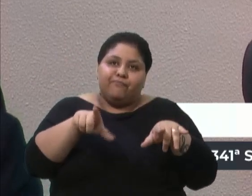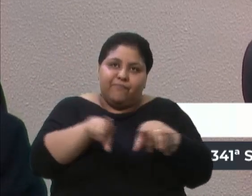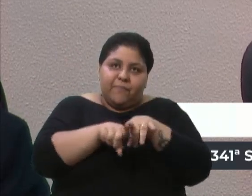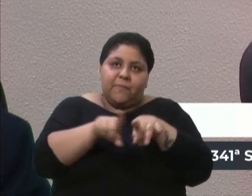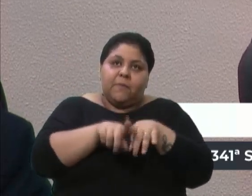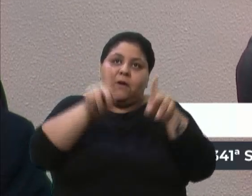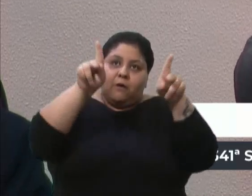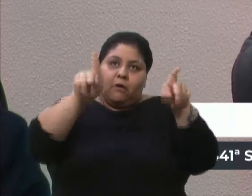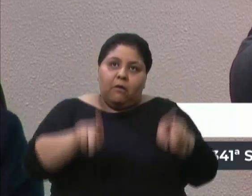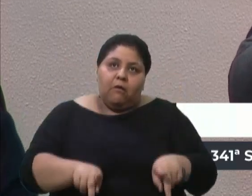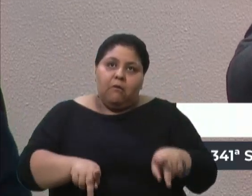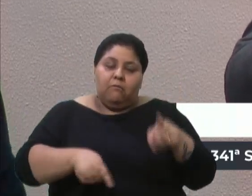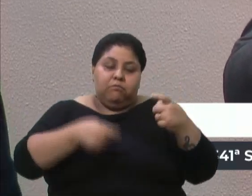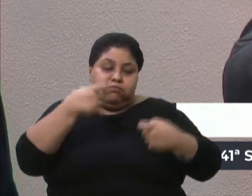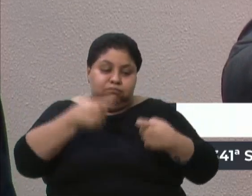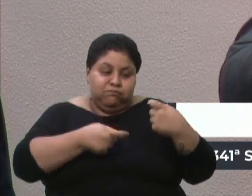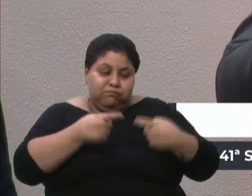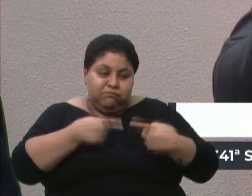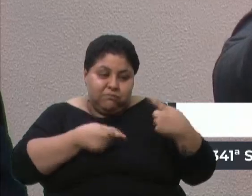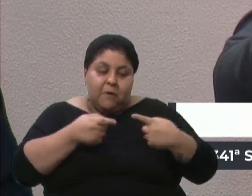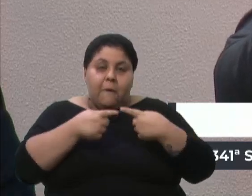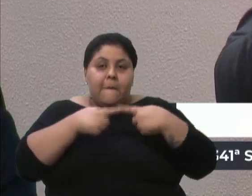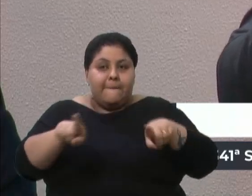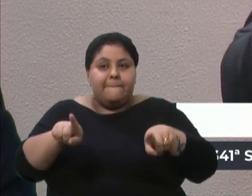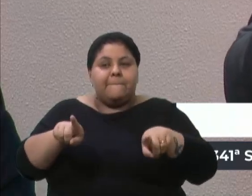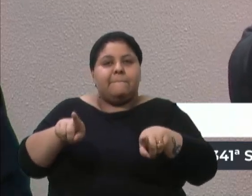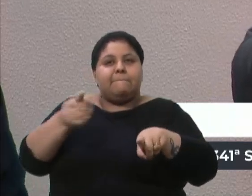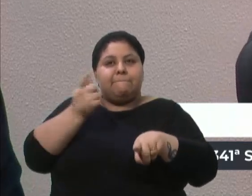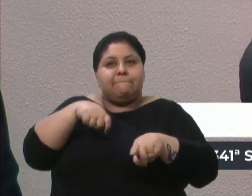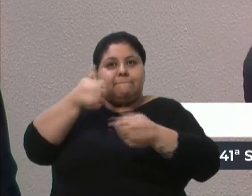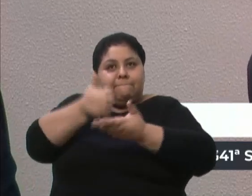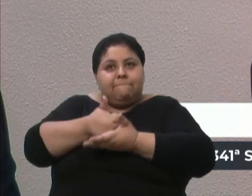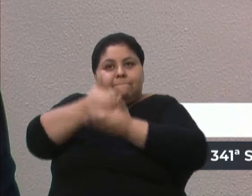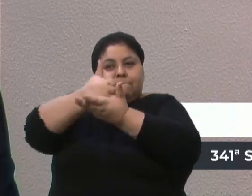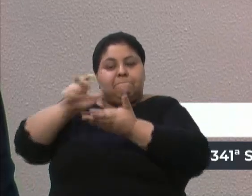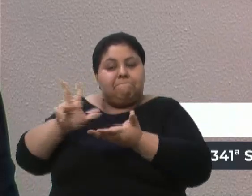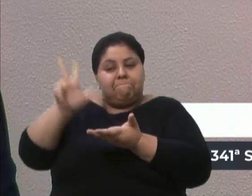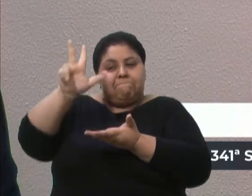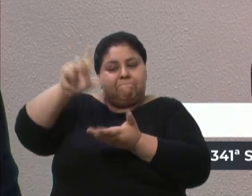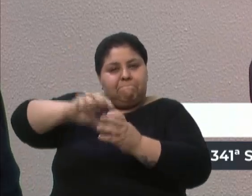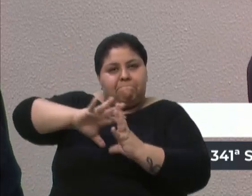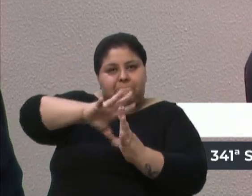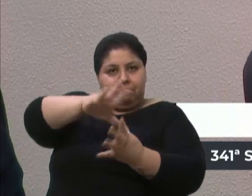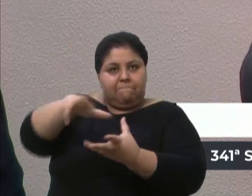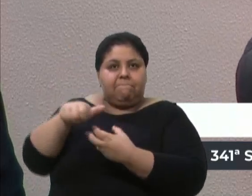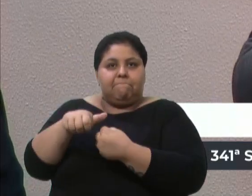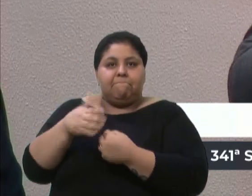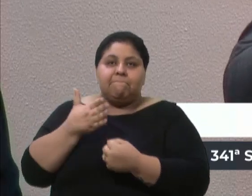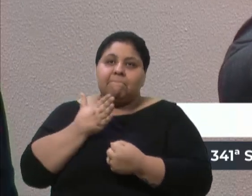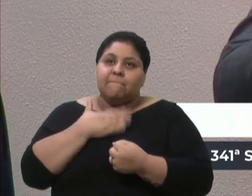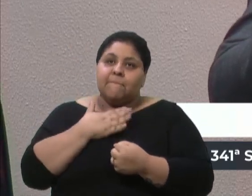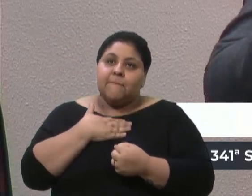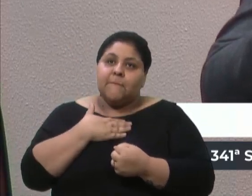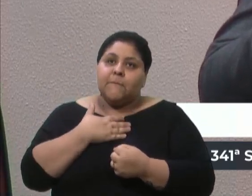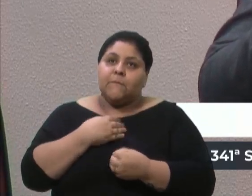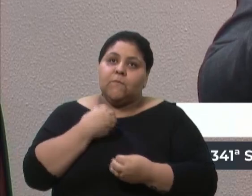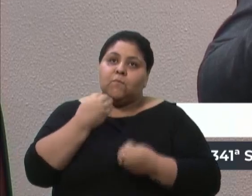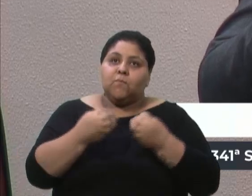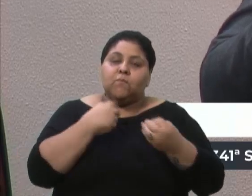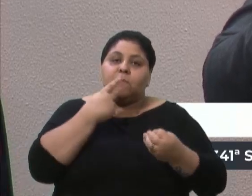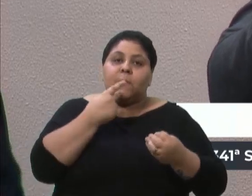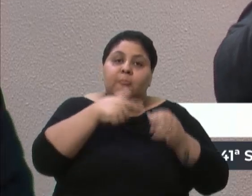uma demonstração clara de apoio, incentivo e valorização ao futebol. Eu, como disse anteriormente,